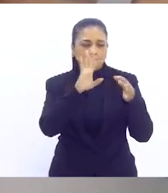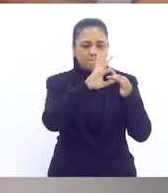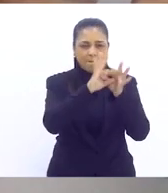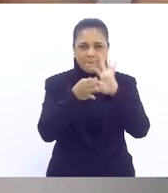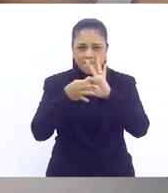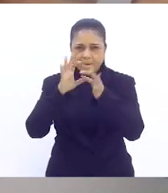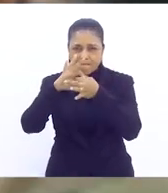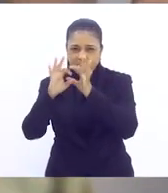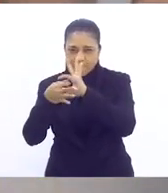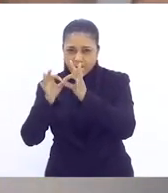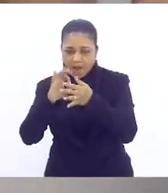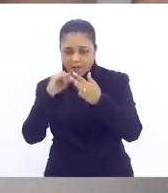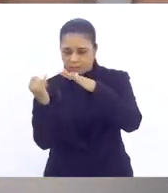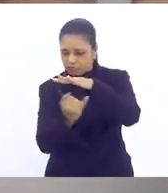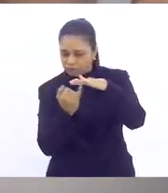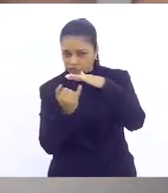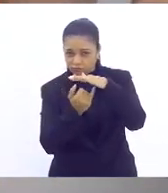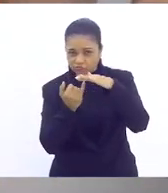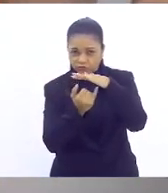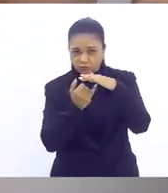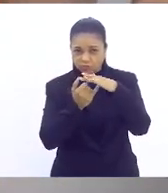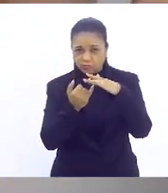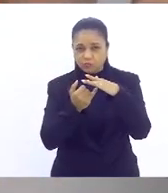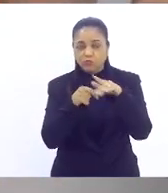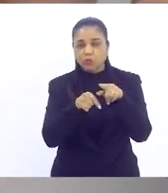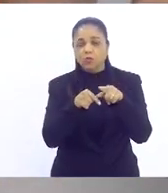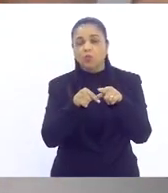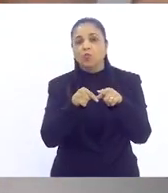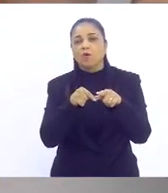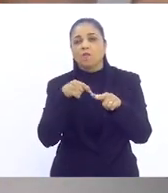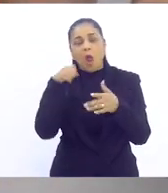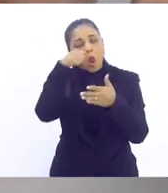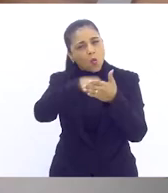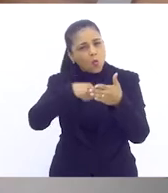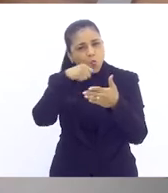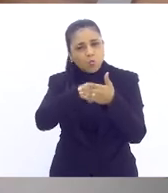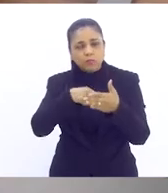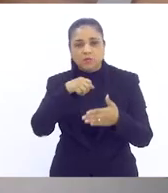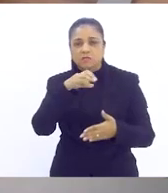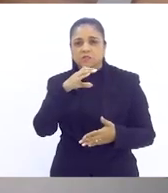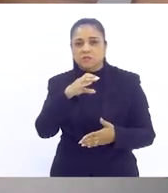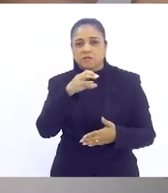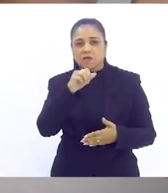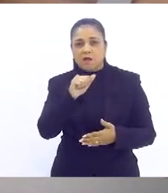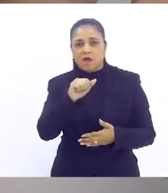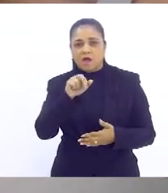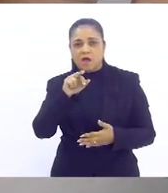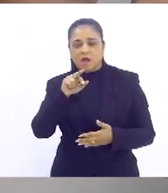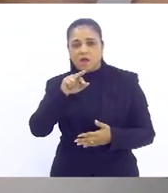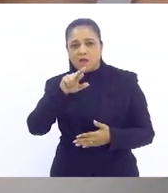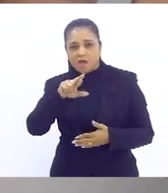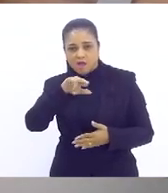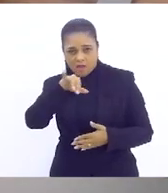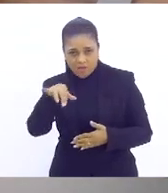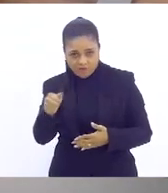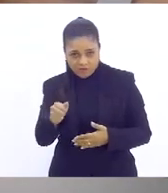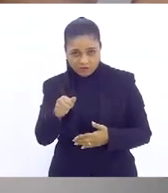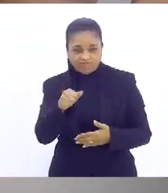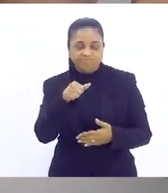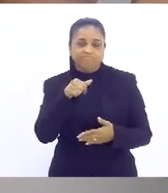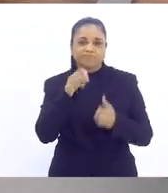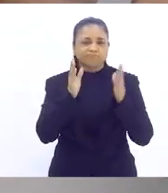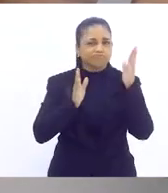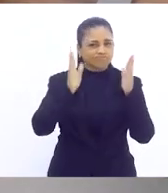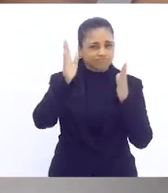figura do Instituto o instituto foi uma luta da ceaer a época na